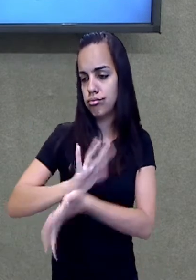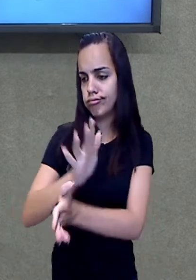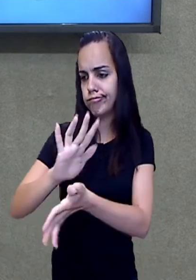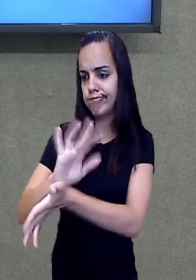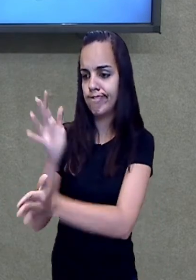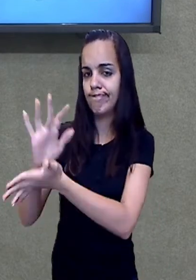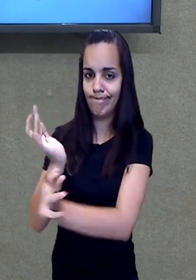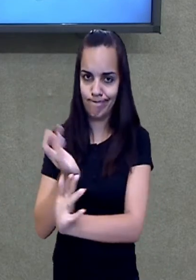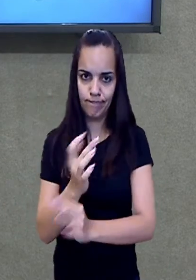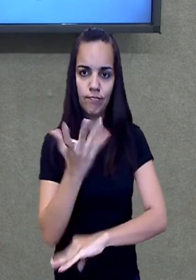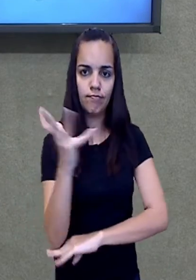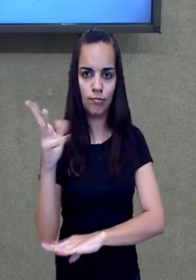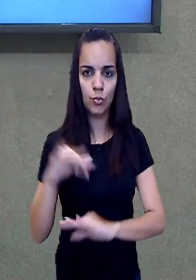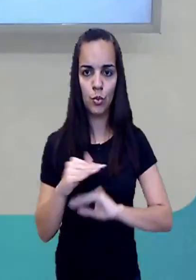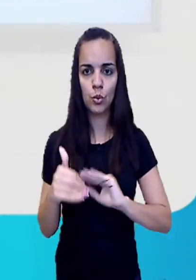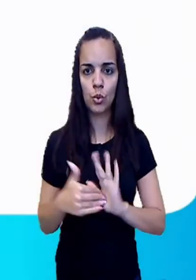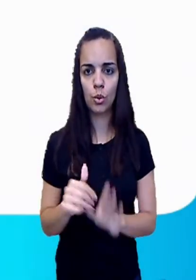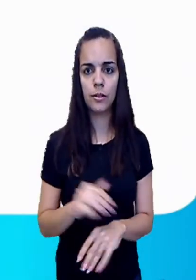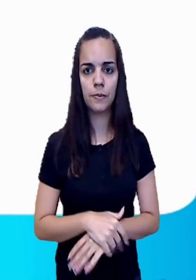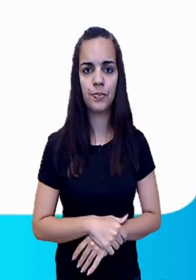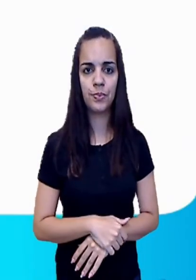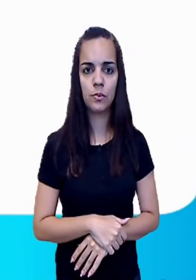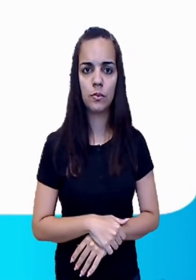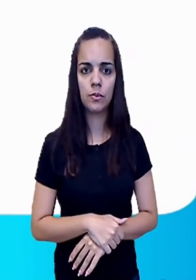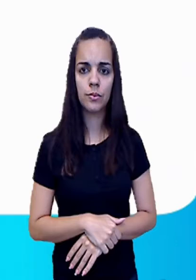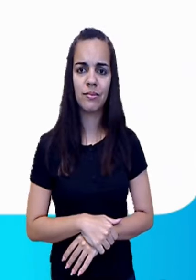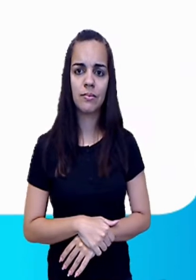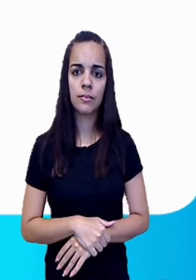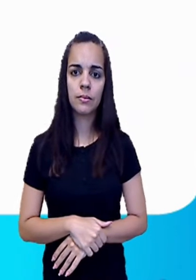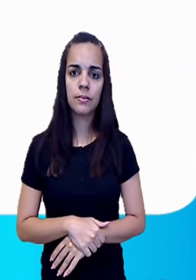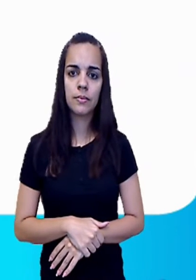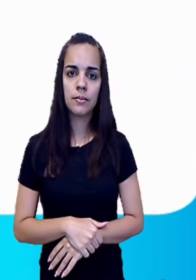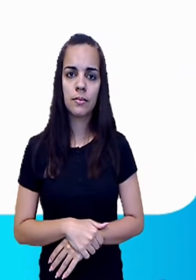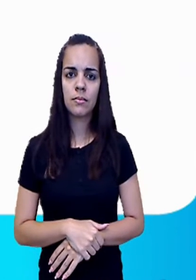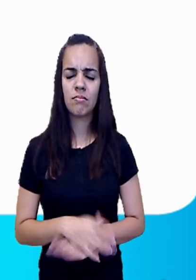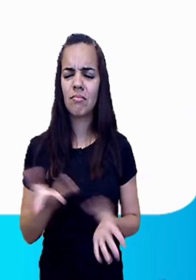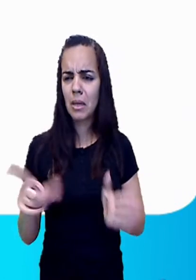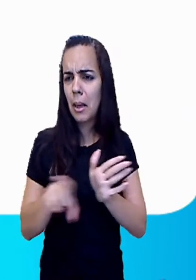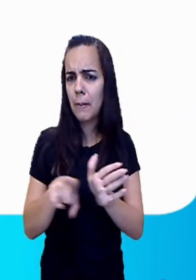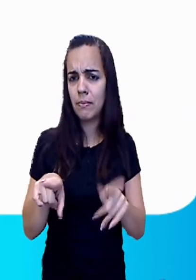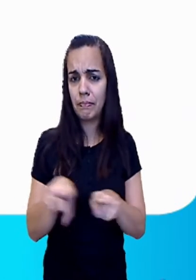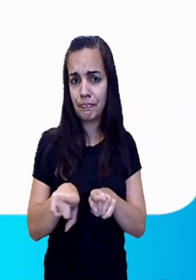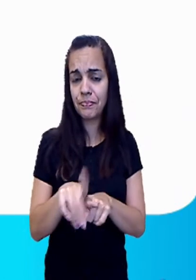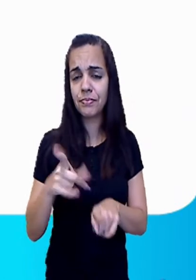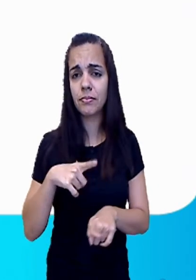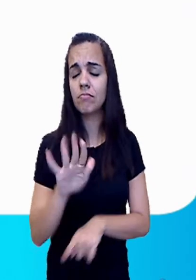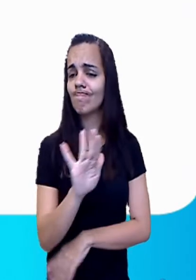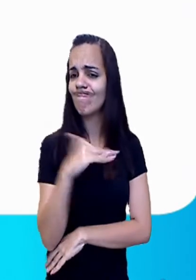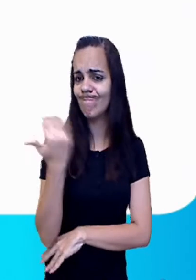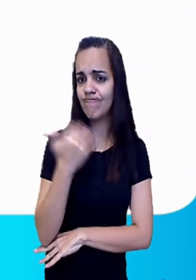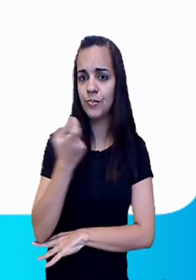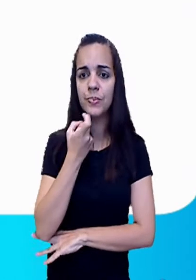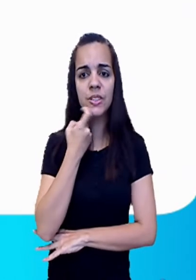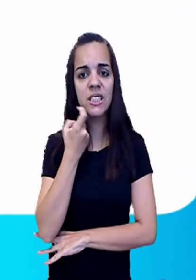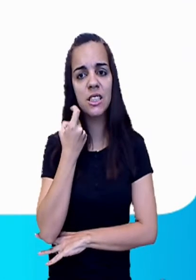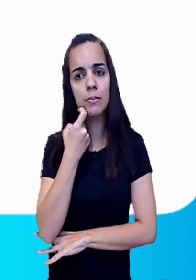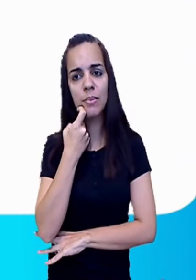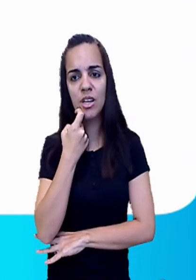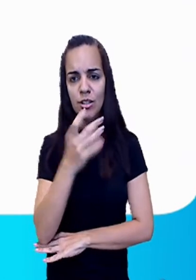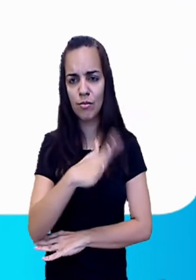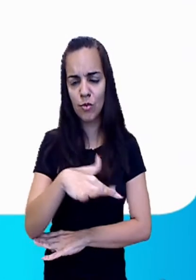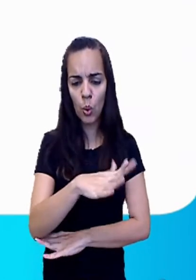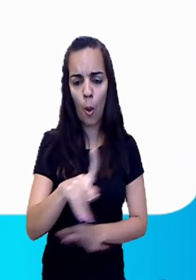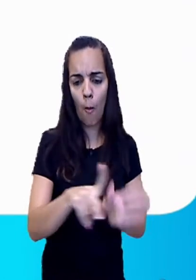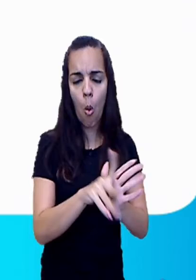tudo isso. E aí a gente tem, olha só, a mortalidade de peixe nessas áreas de rios poluídos pelos